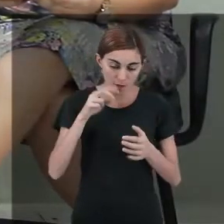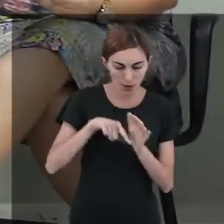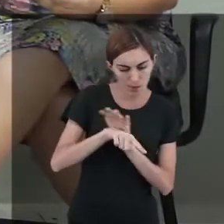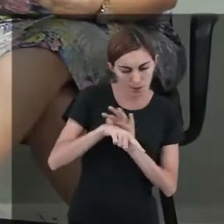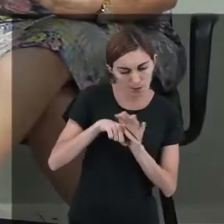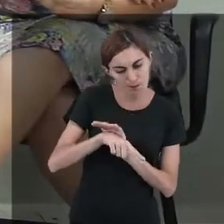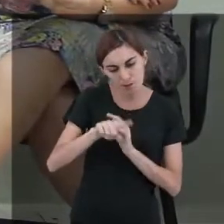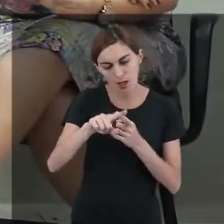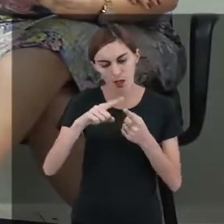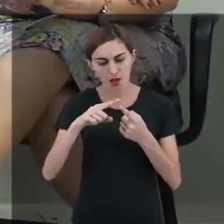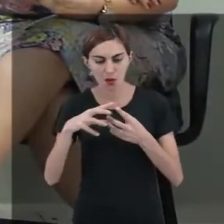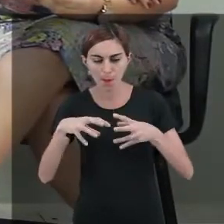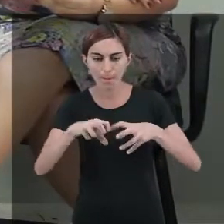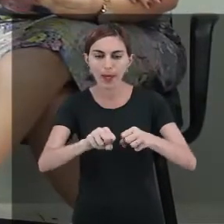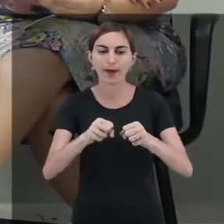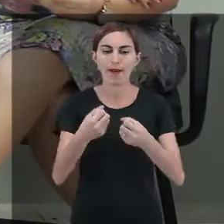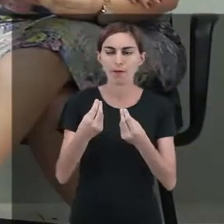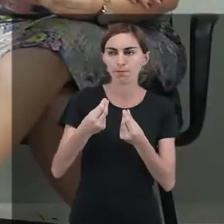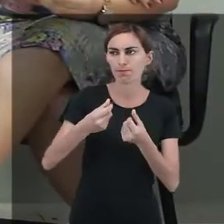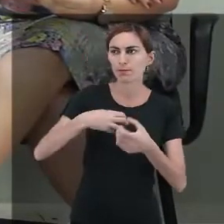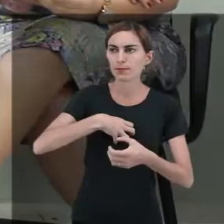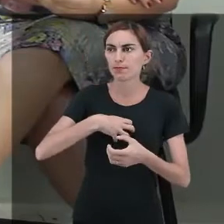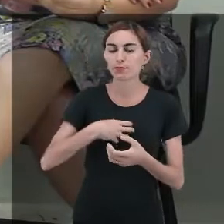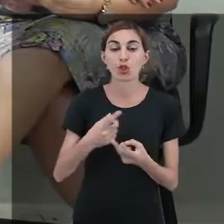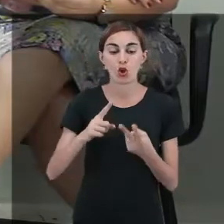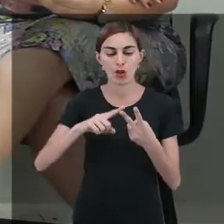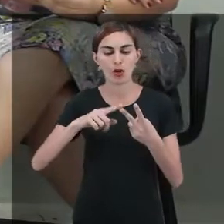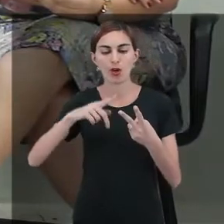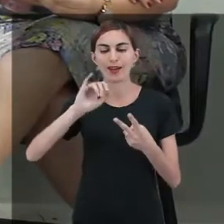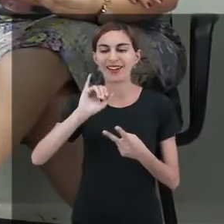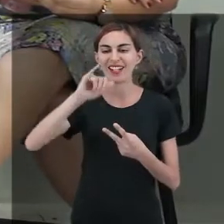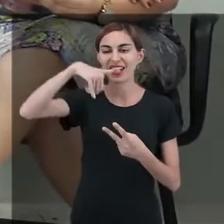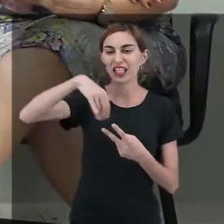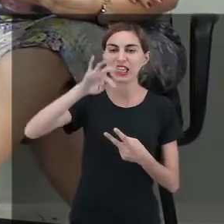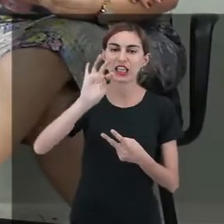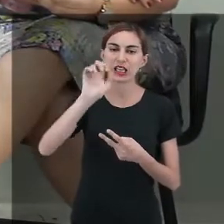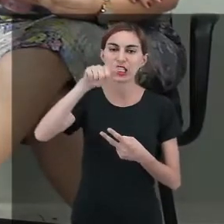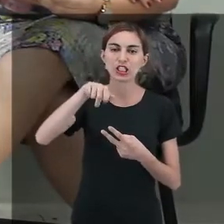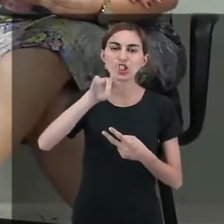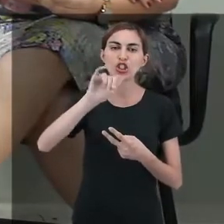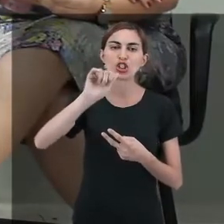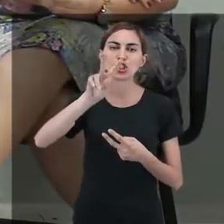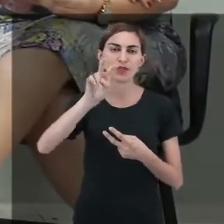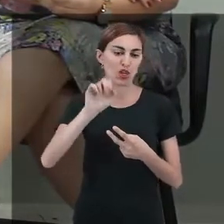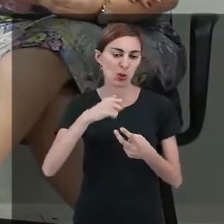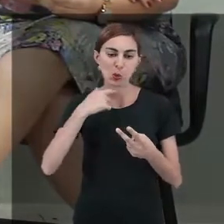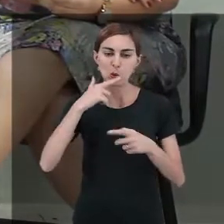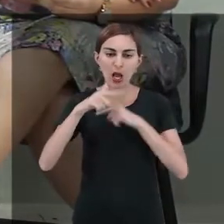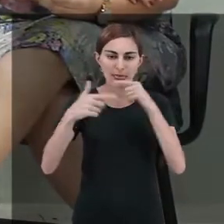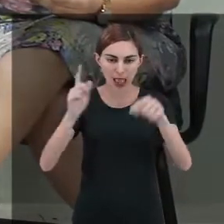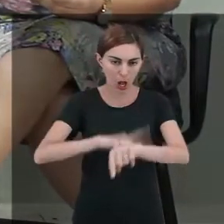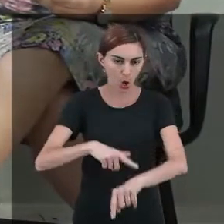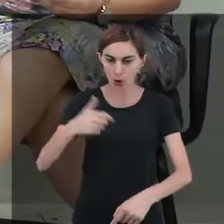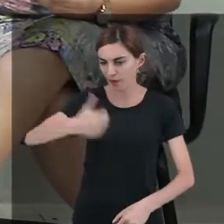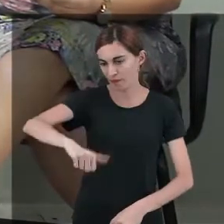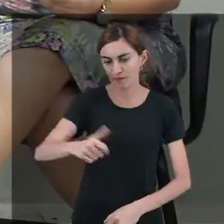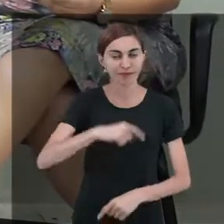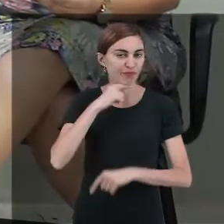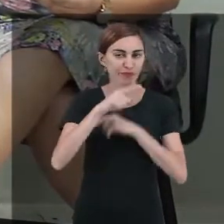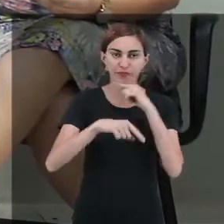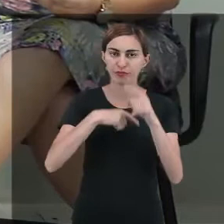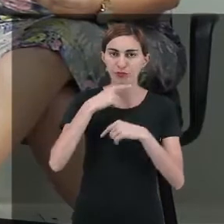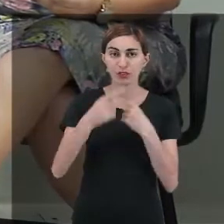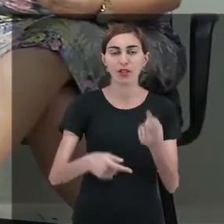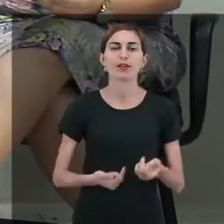como, como pegar, é mais concreto. E o produto intangível é aquele que a gente sabe que não tem como avaliar, que é um serviço. Professora Daniela,